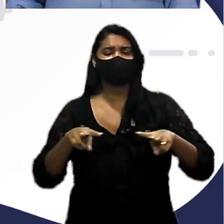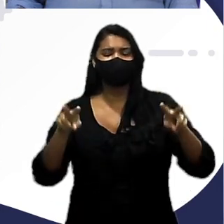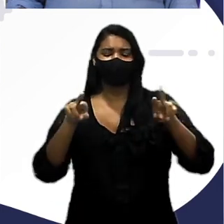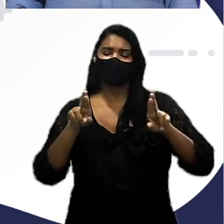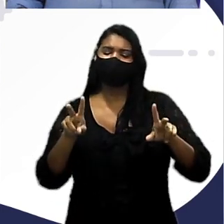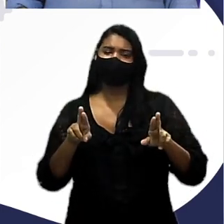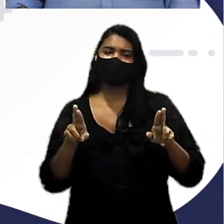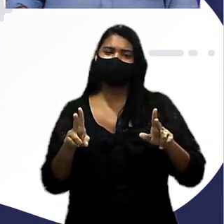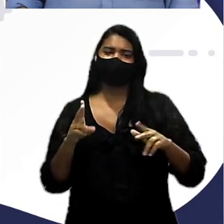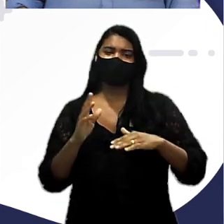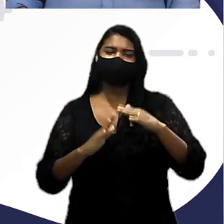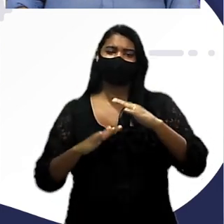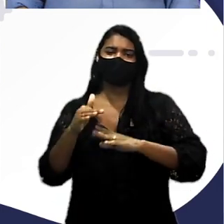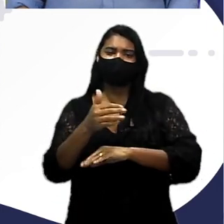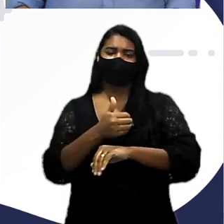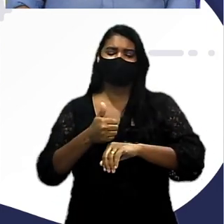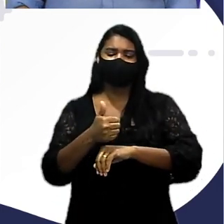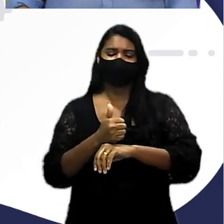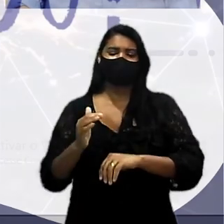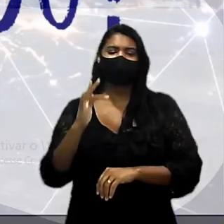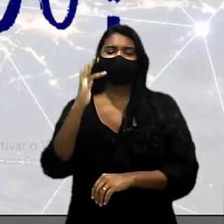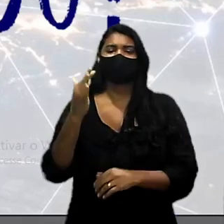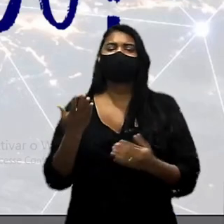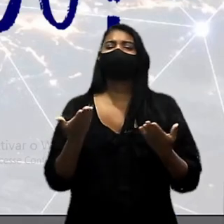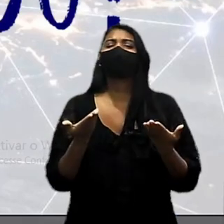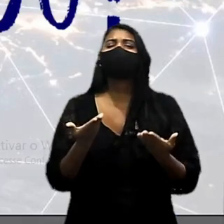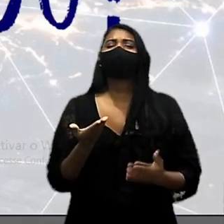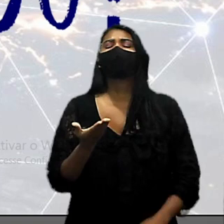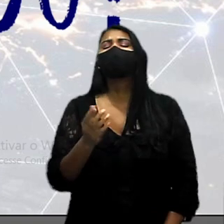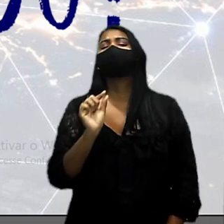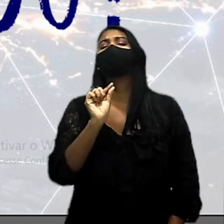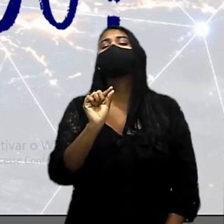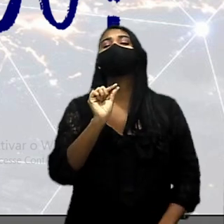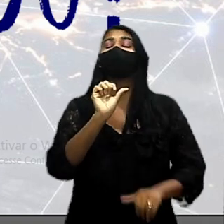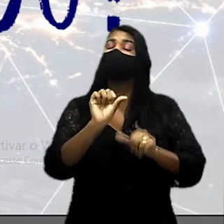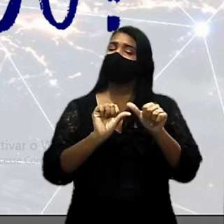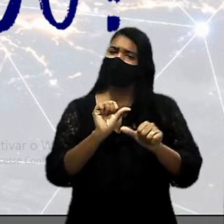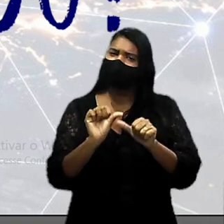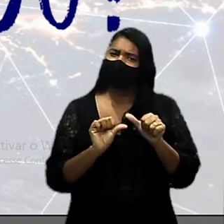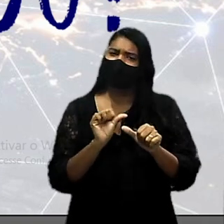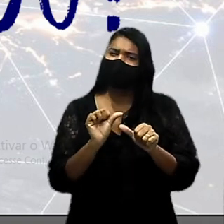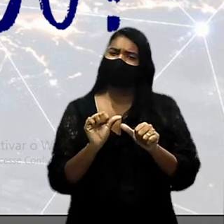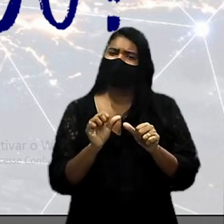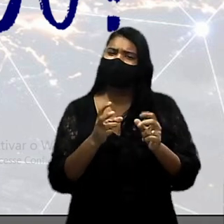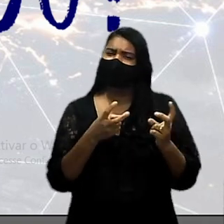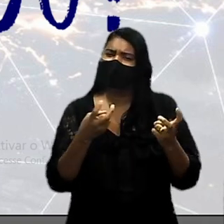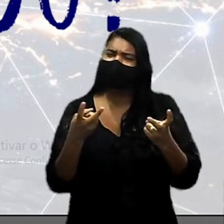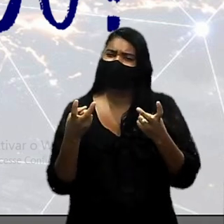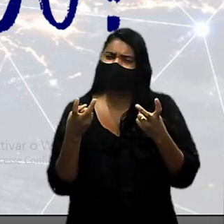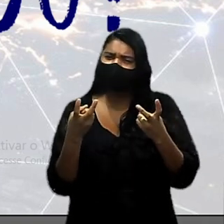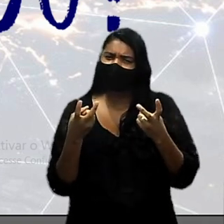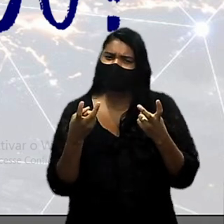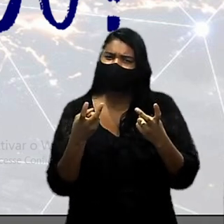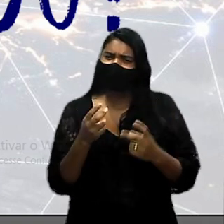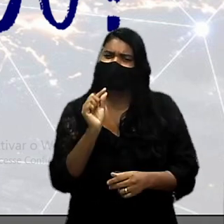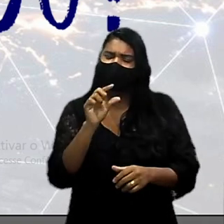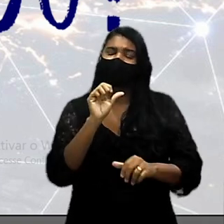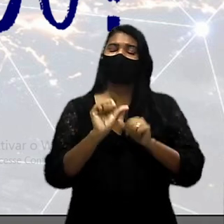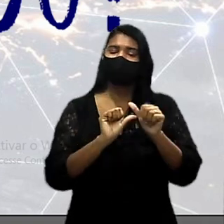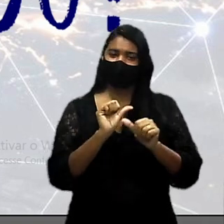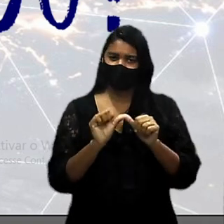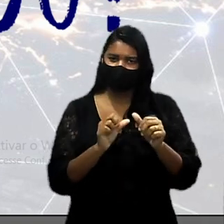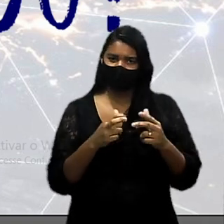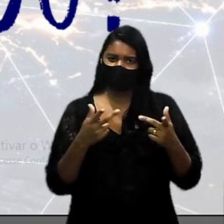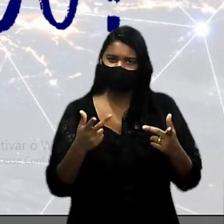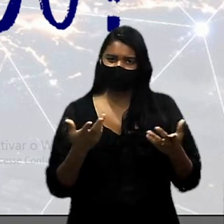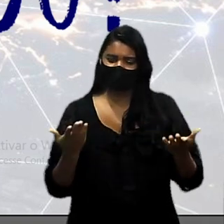profissional. Então, mas o que é que mudou, na verdade? Vamos procurar identificar que mudanças são essas. E a